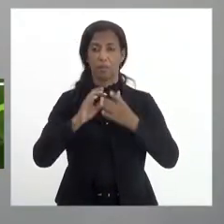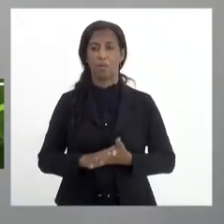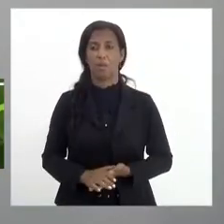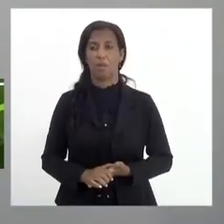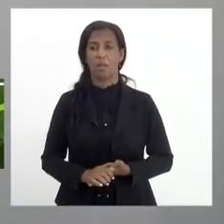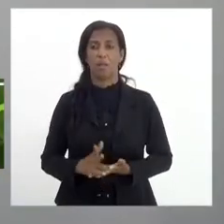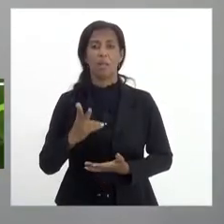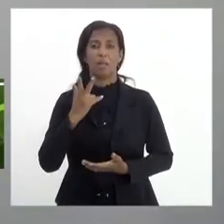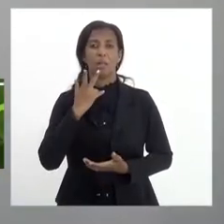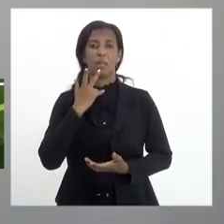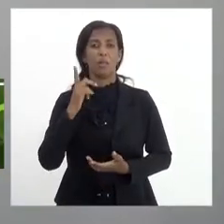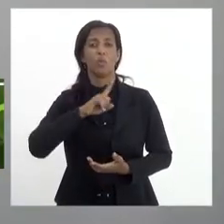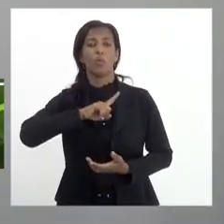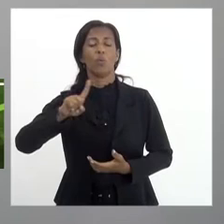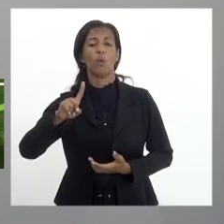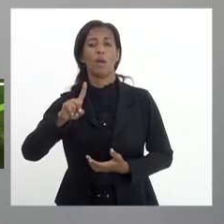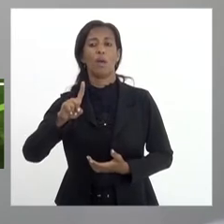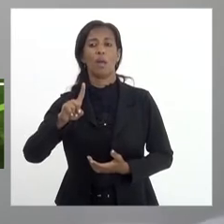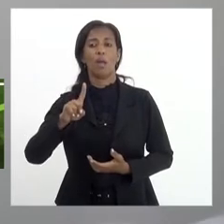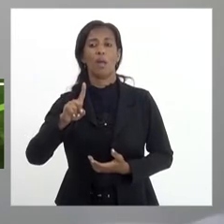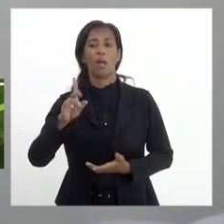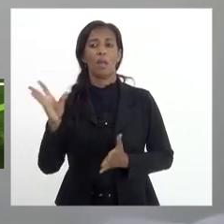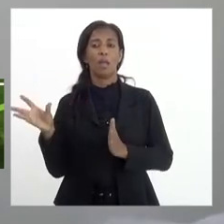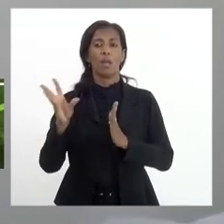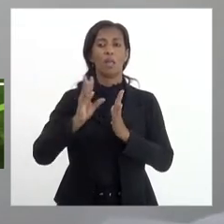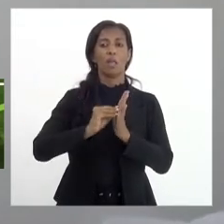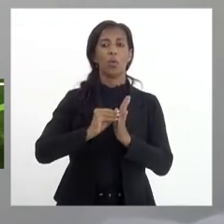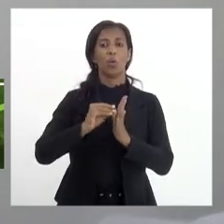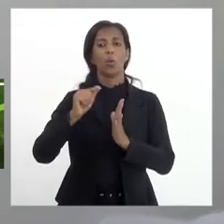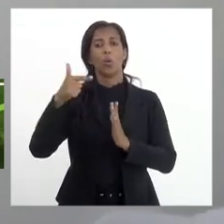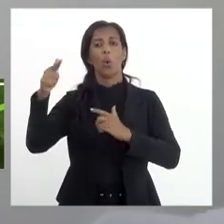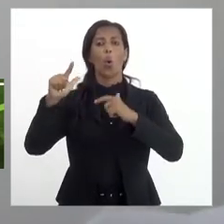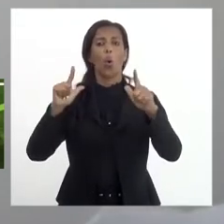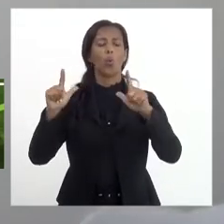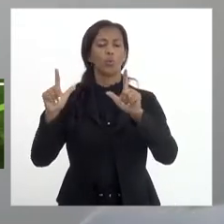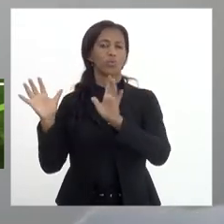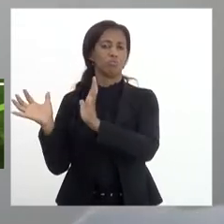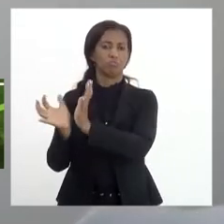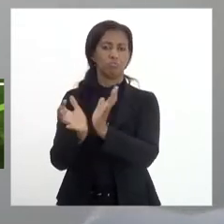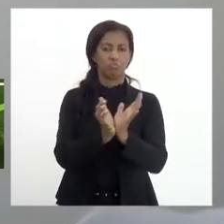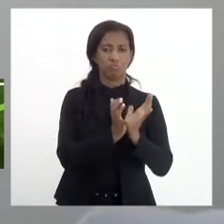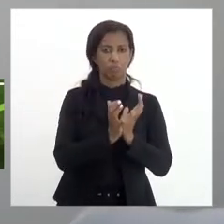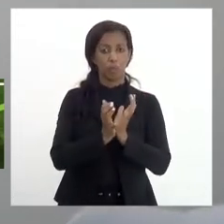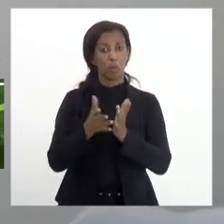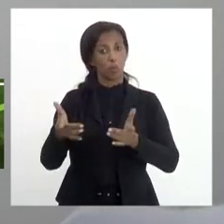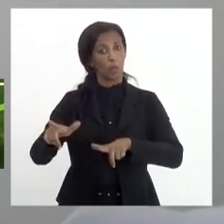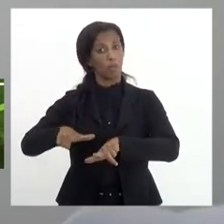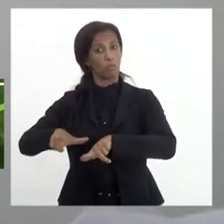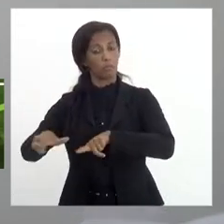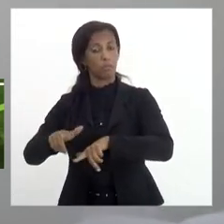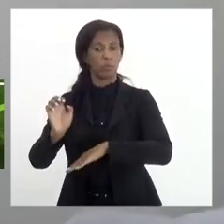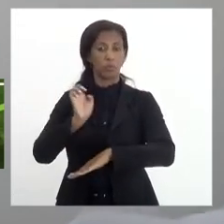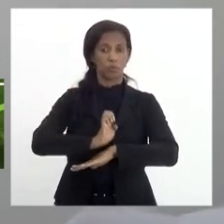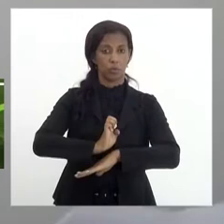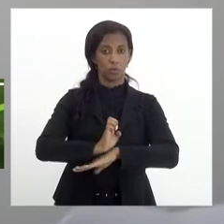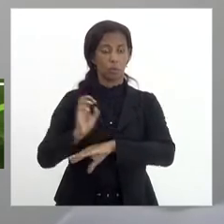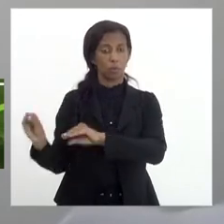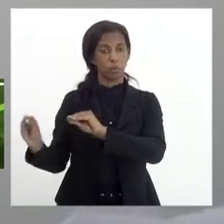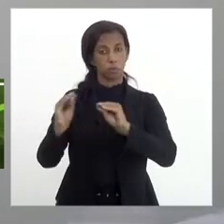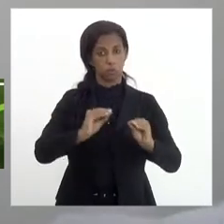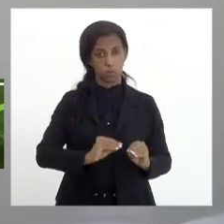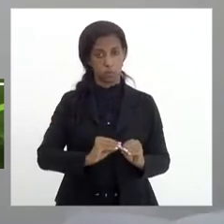de colidir, nem de incluir outras categorias, Márcio. Mas, no caso de servidores estaduais